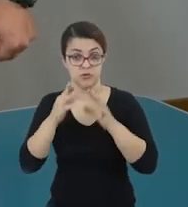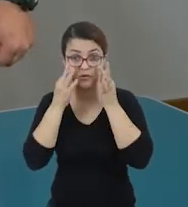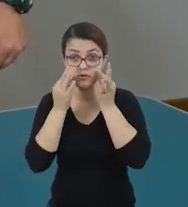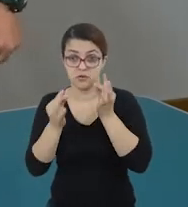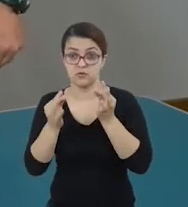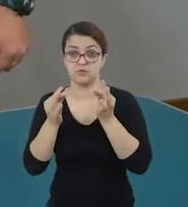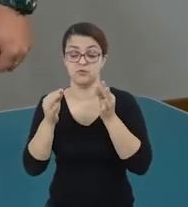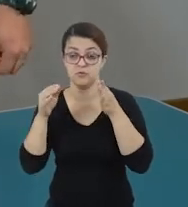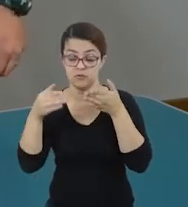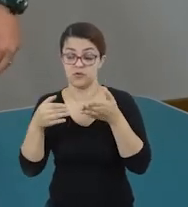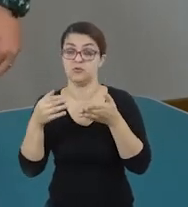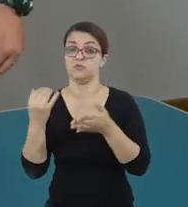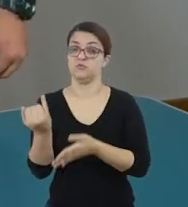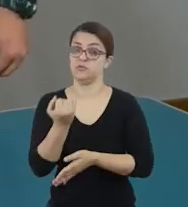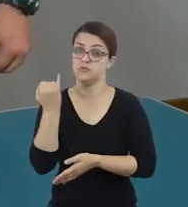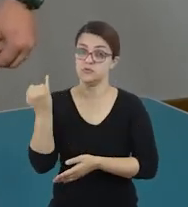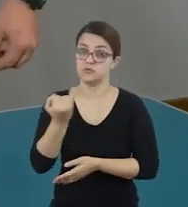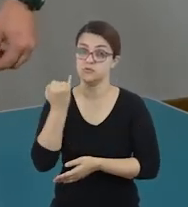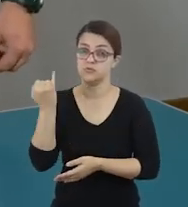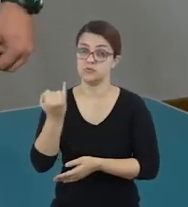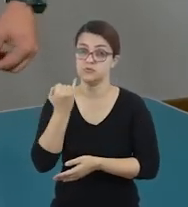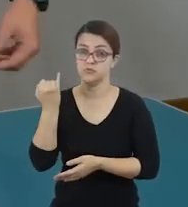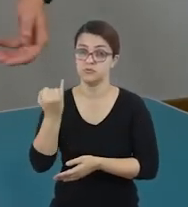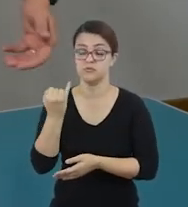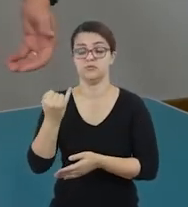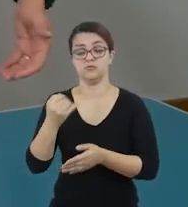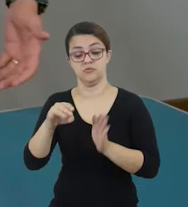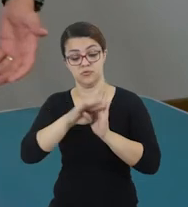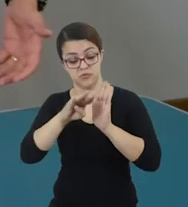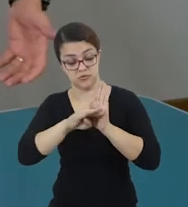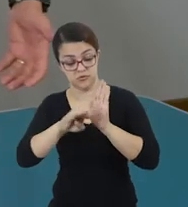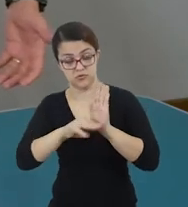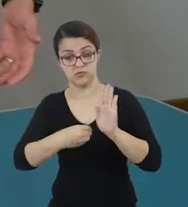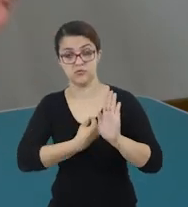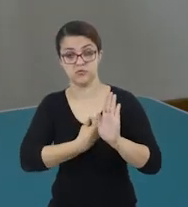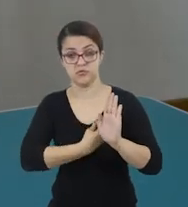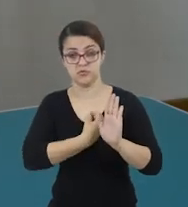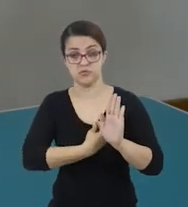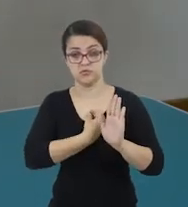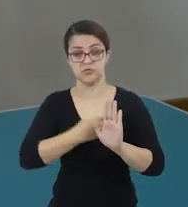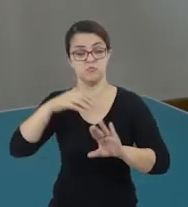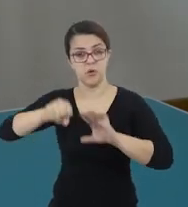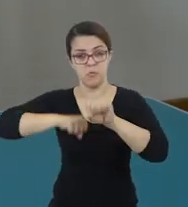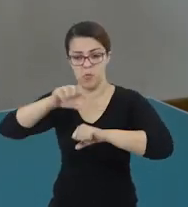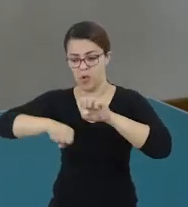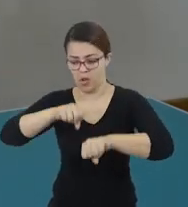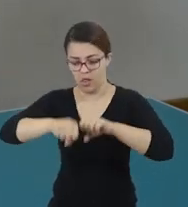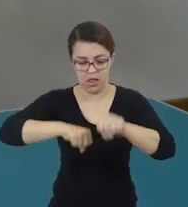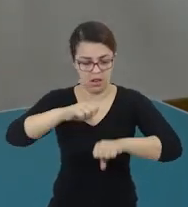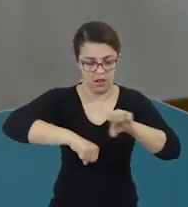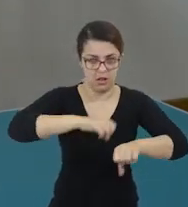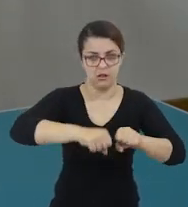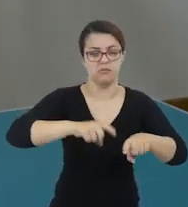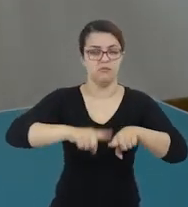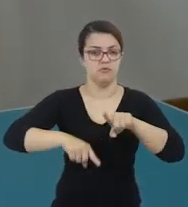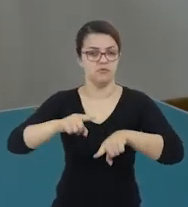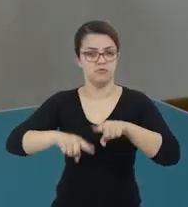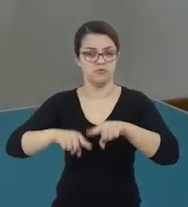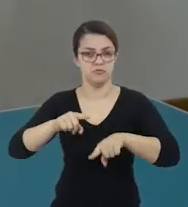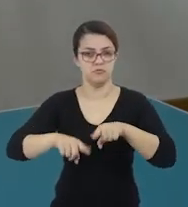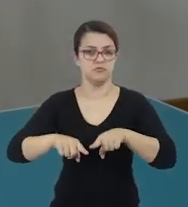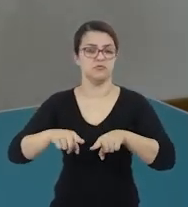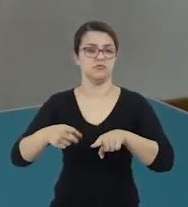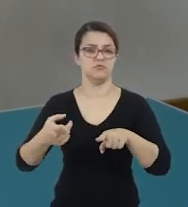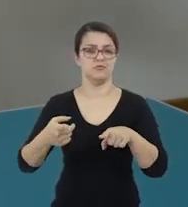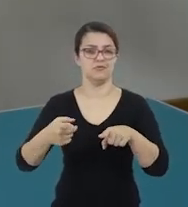ficar muito, muito atentos. Um ponto importante para que vocês mudem na rotina de vocês é o consumo exagerado de produtos